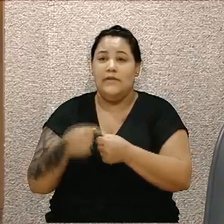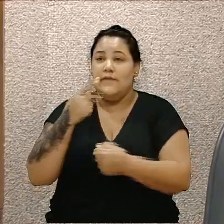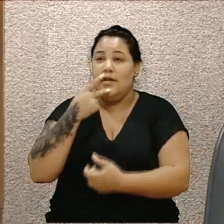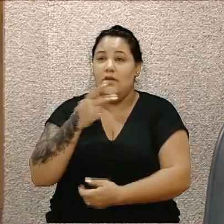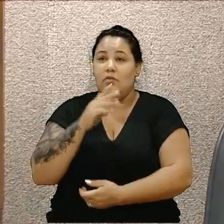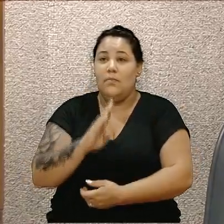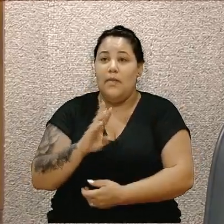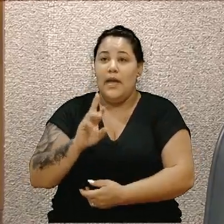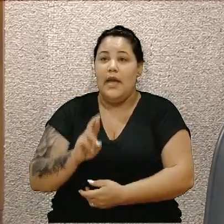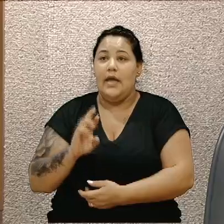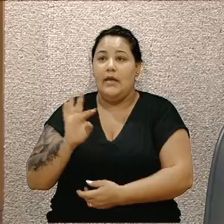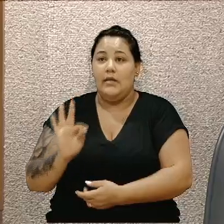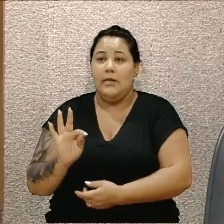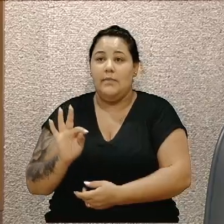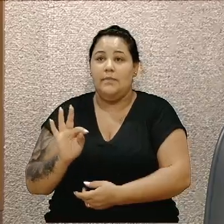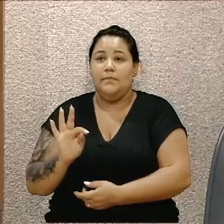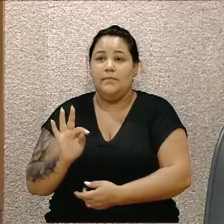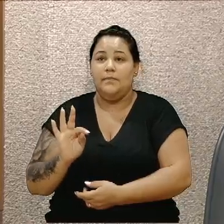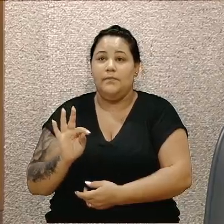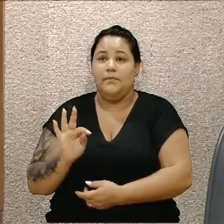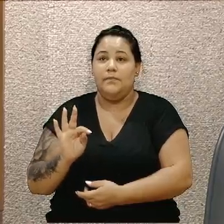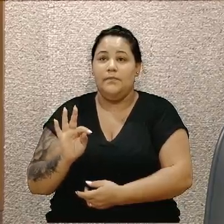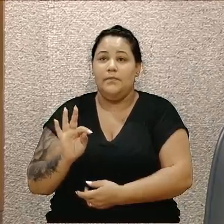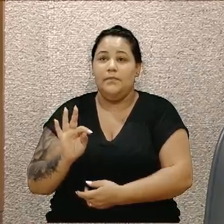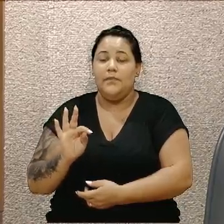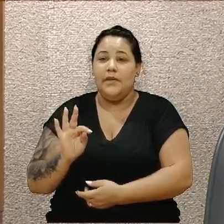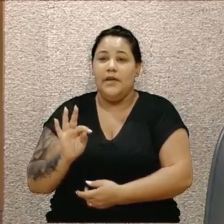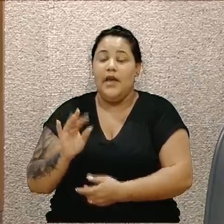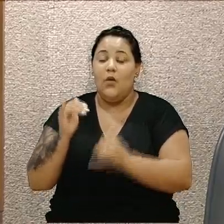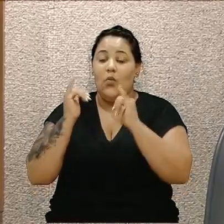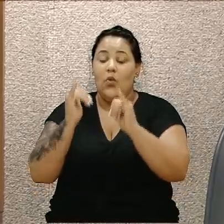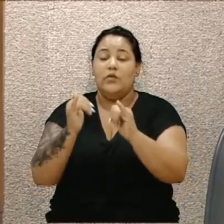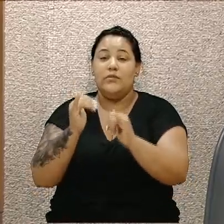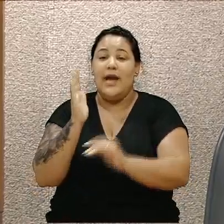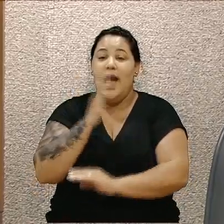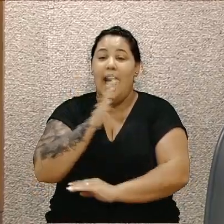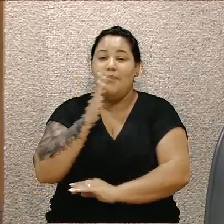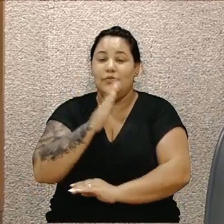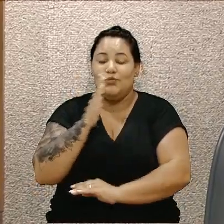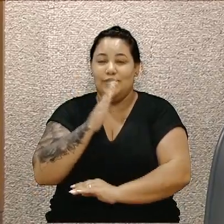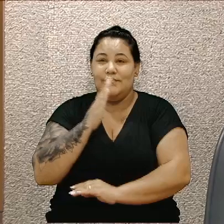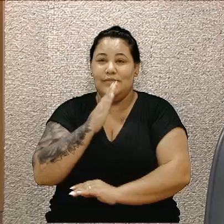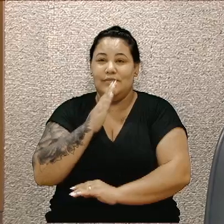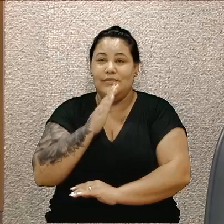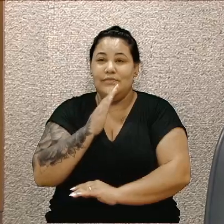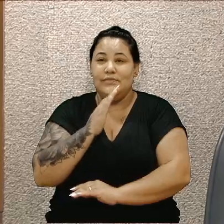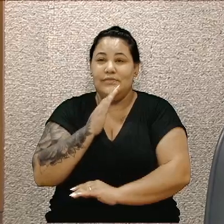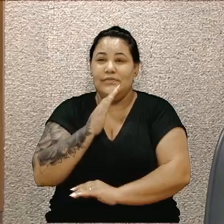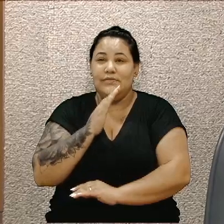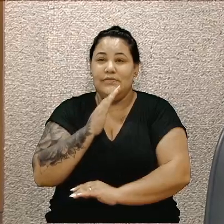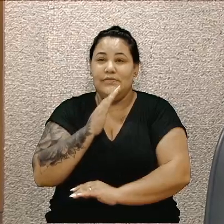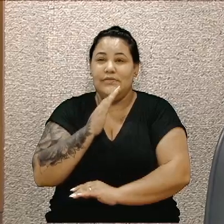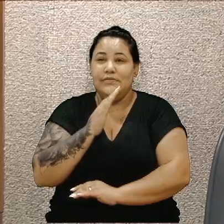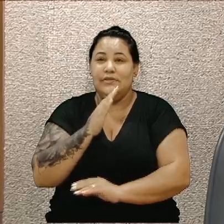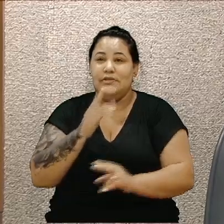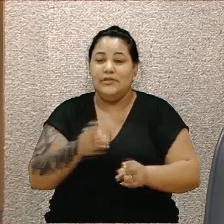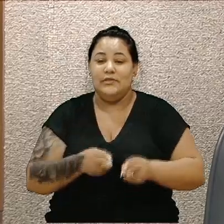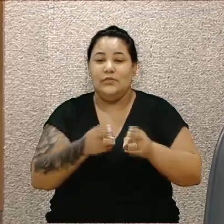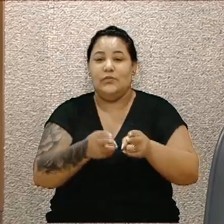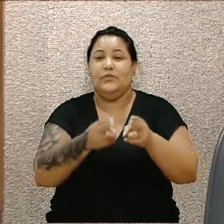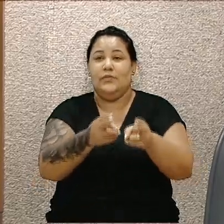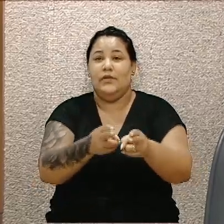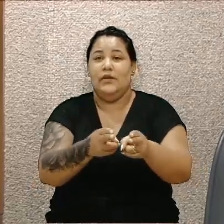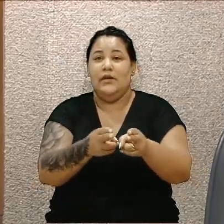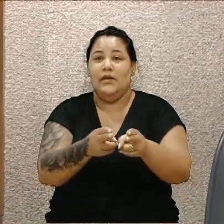né? O Business Rapid, né? O ônibus que, em tese, não anda sobre trilho, mas sobre